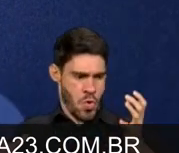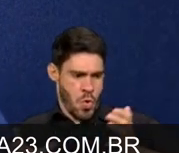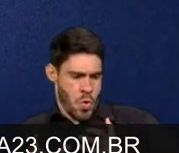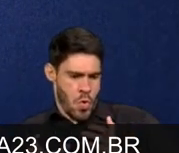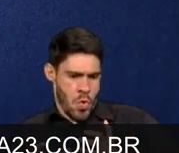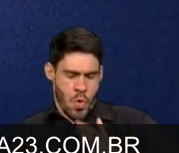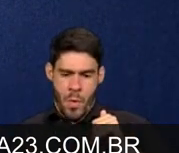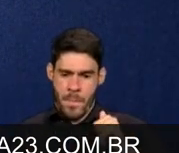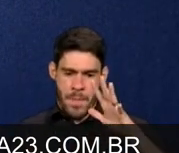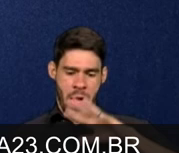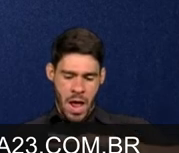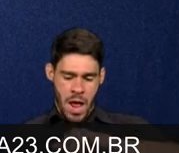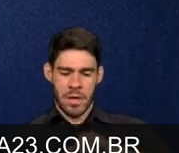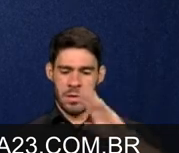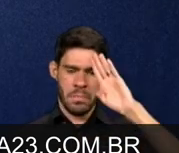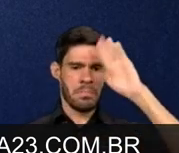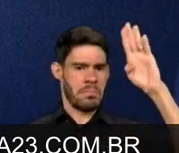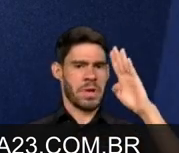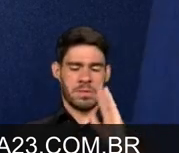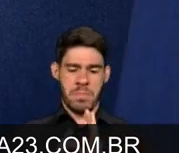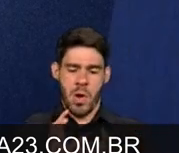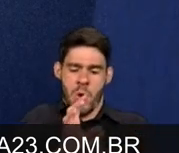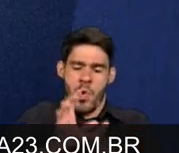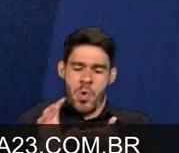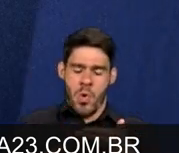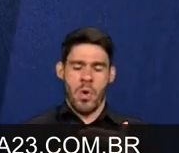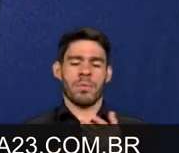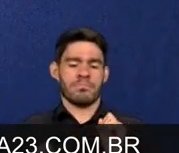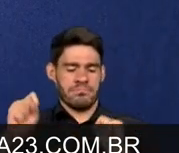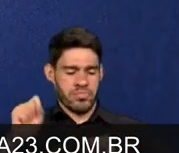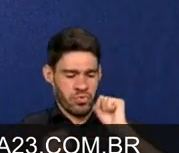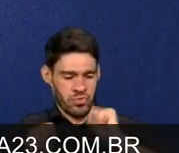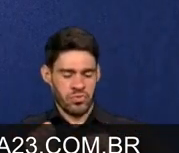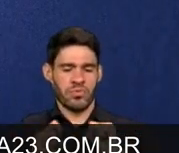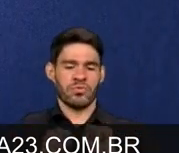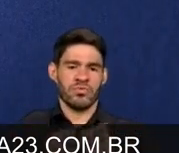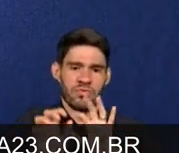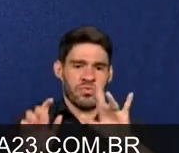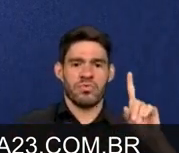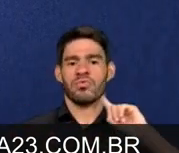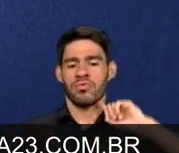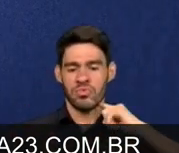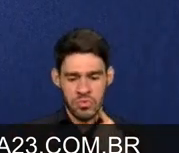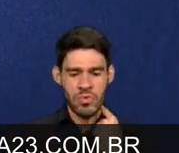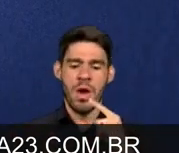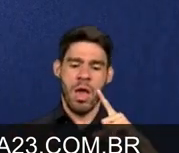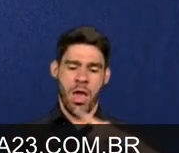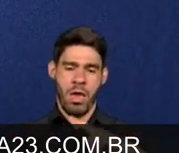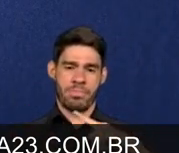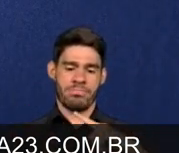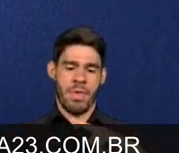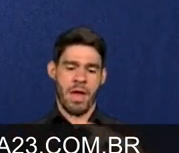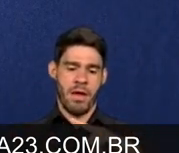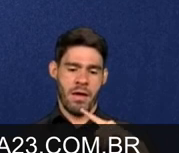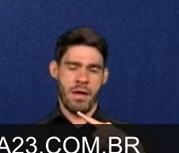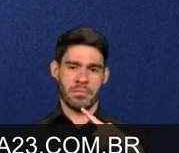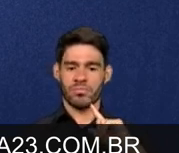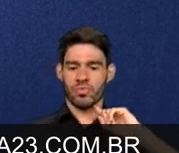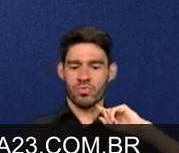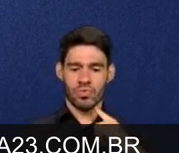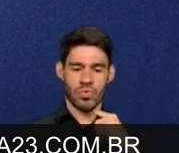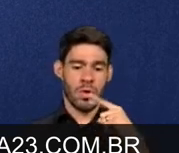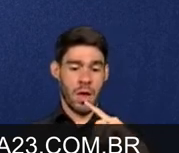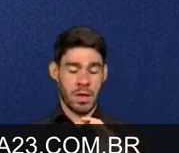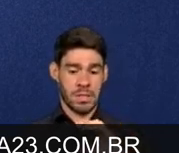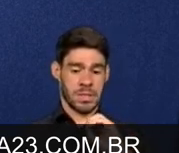mundo, que inclui os principais investidores em indústrias poluentes, contribui para emissões de gás carbônico